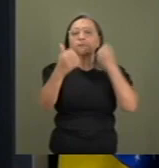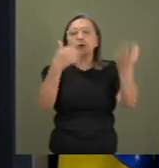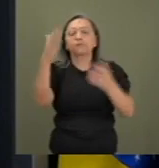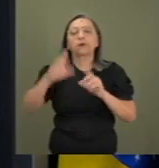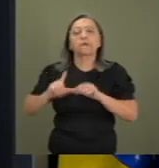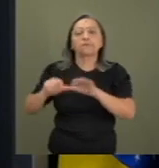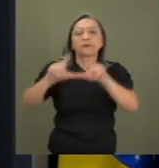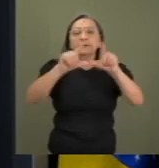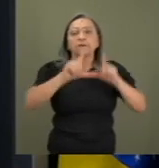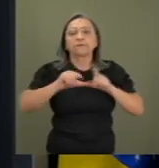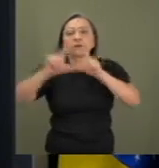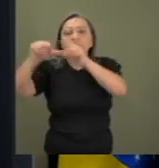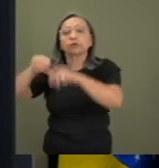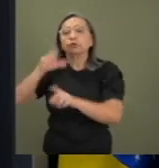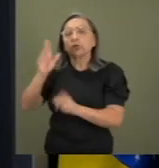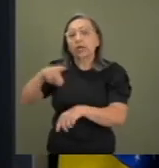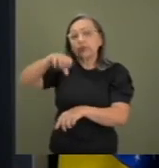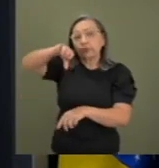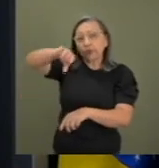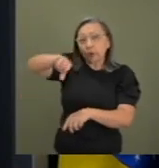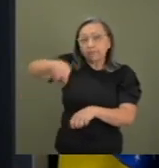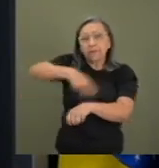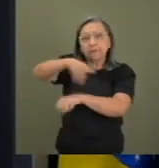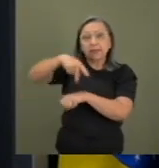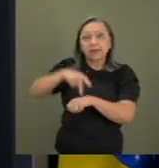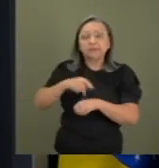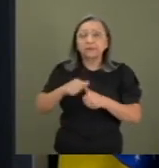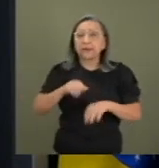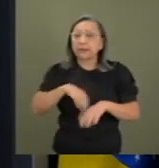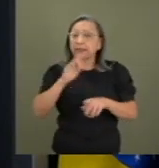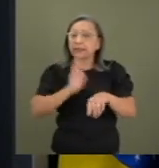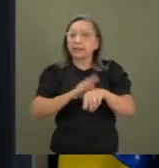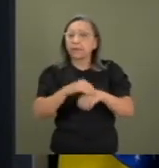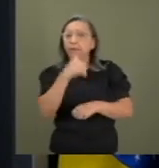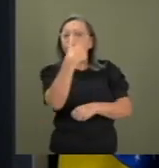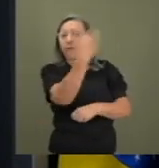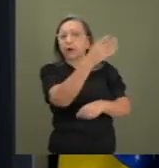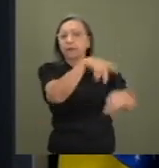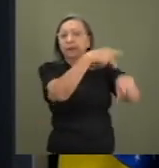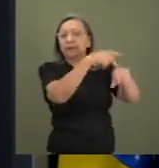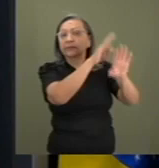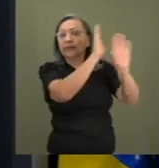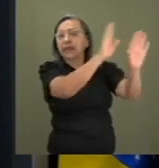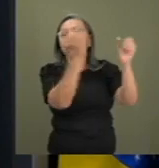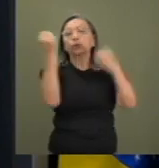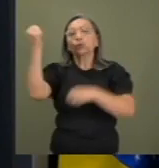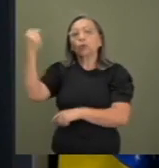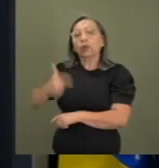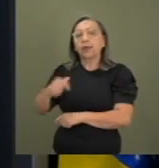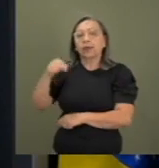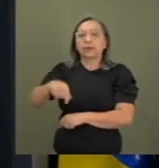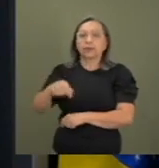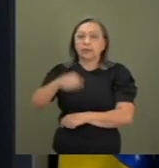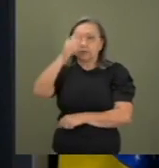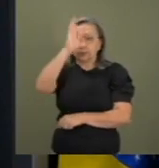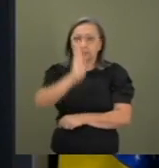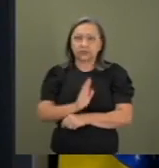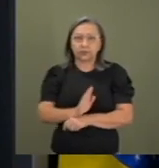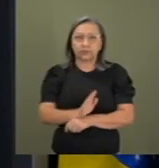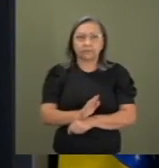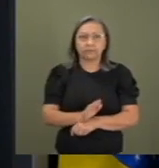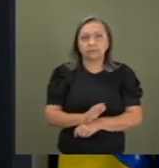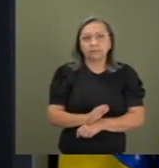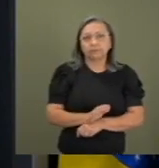viajando por 9 países. Passa mais tempo lá fora, praticamente, no dia a dia, dias úteis, do